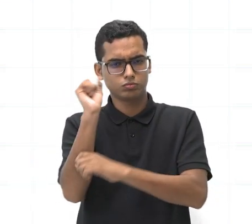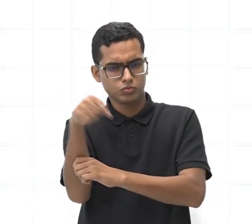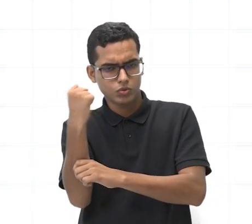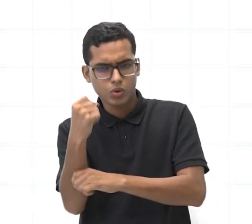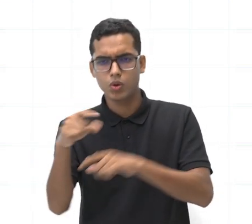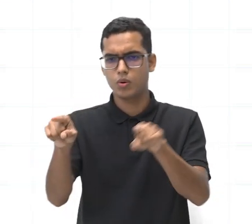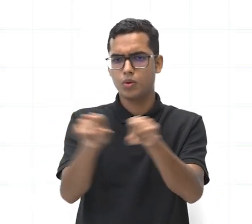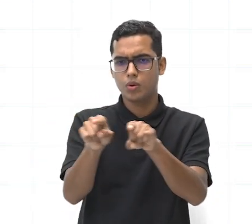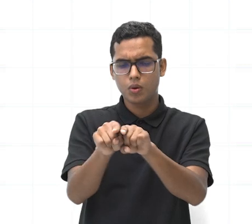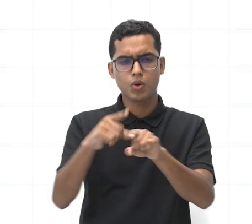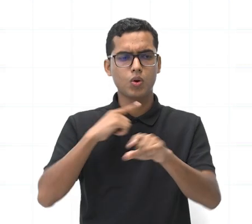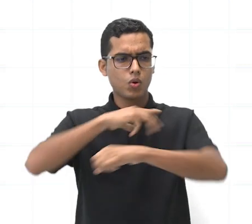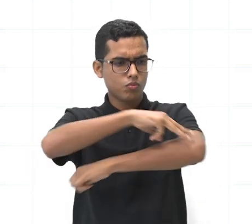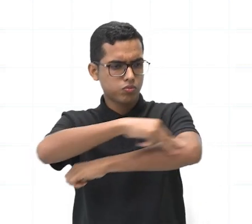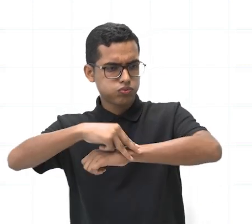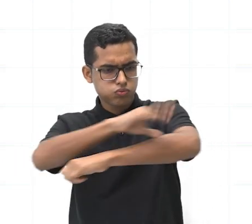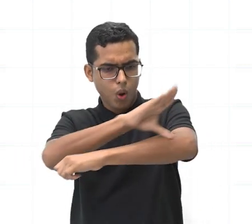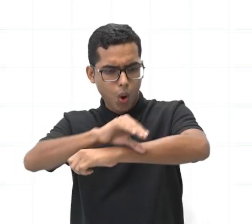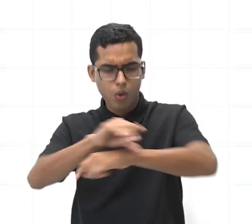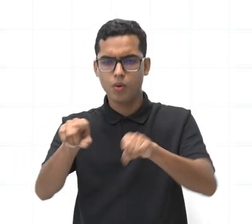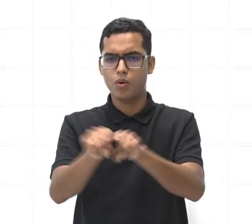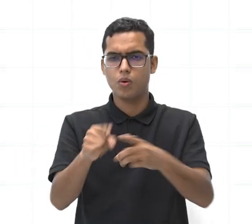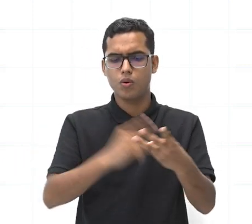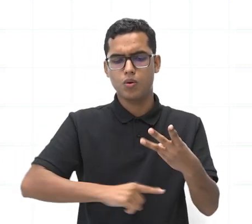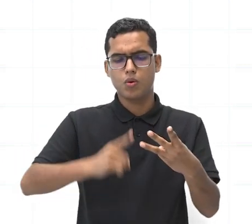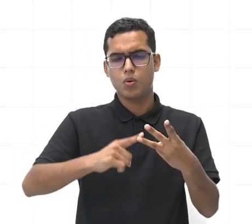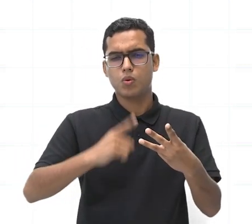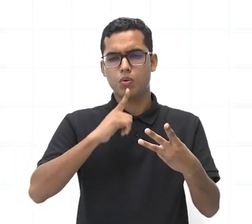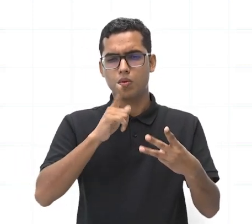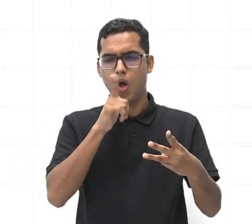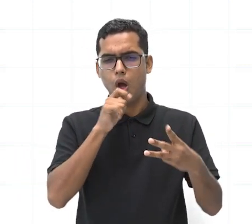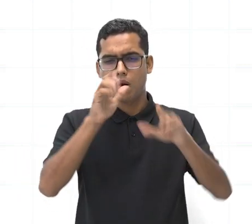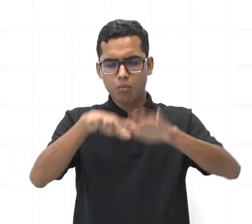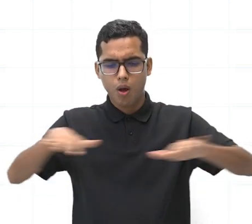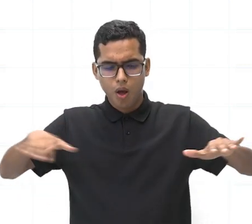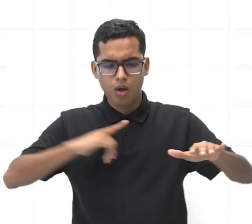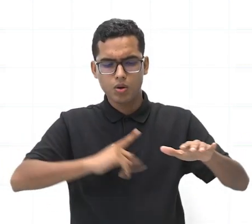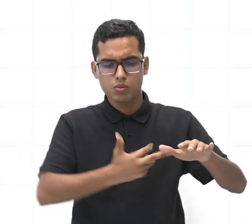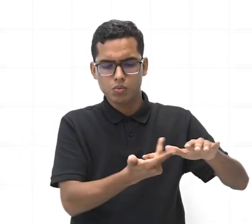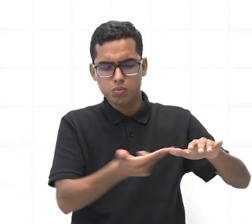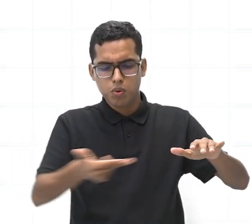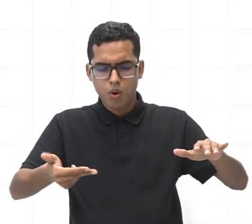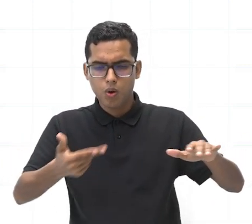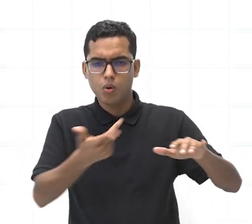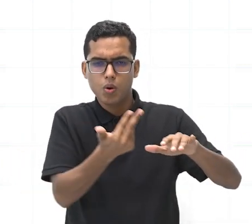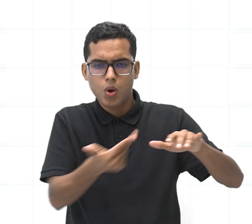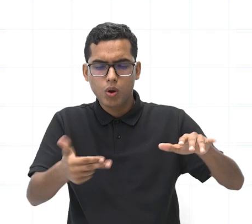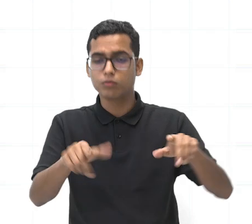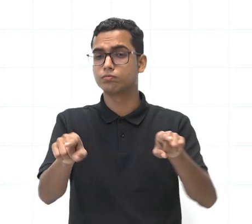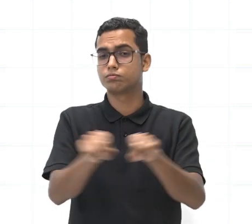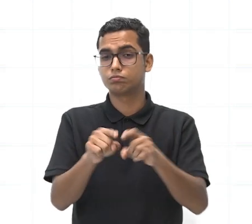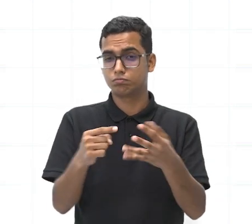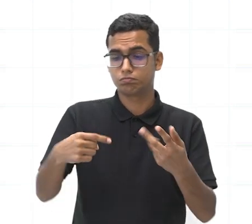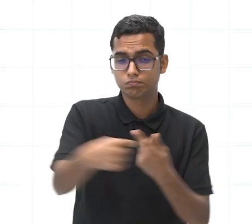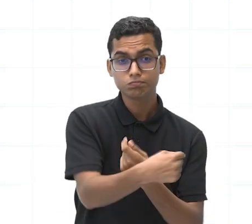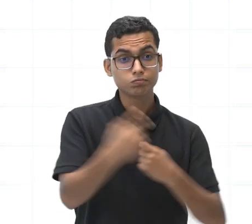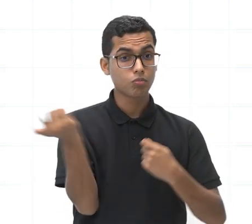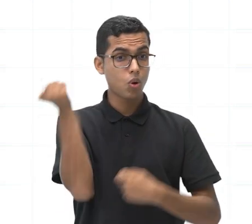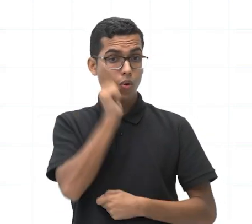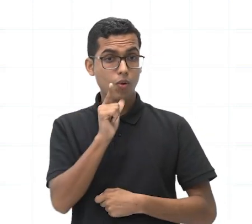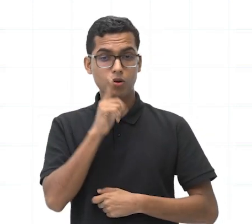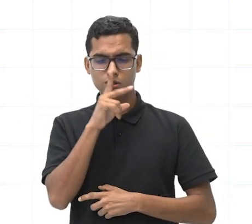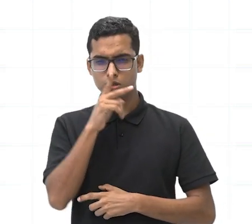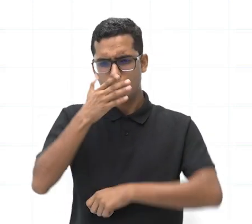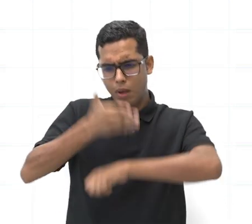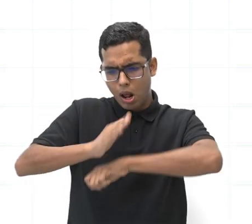ginástica, algumas sessões de musculação, hidroginástica, pilates, diversas atividades que possam de alguma forma treinar força